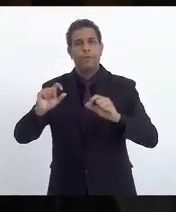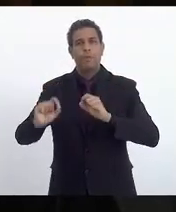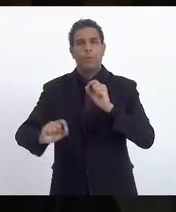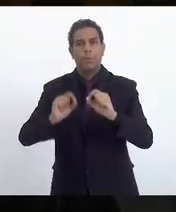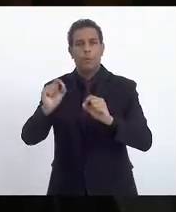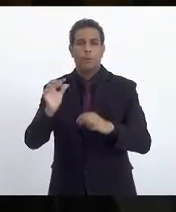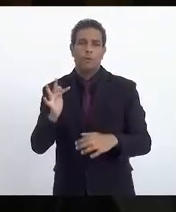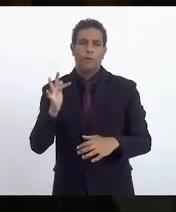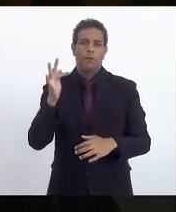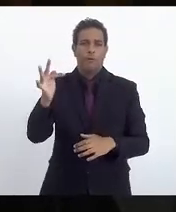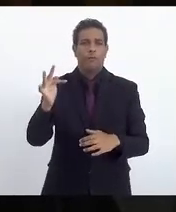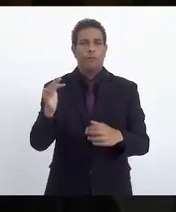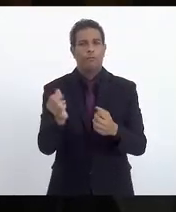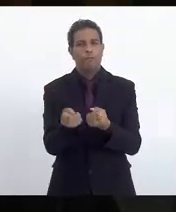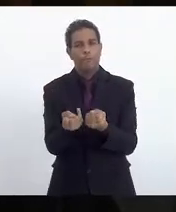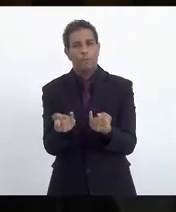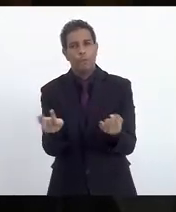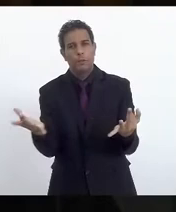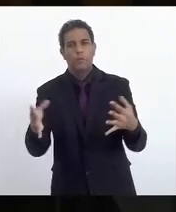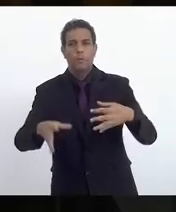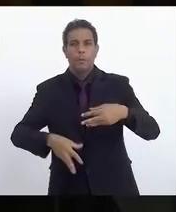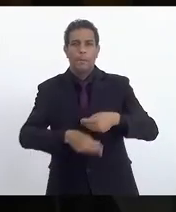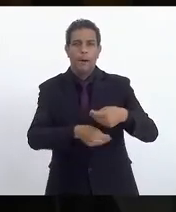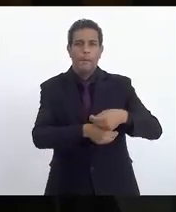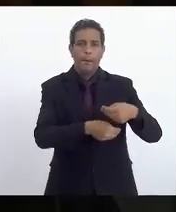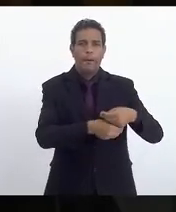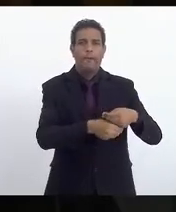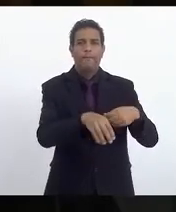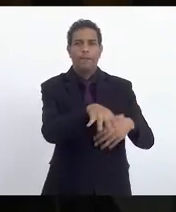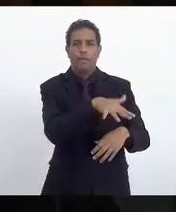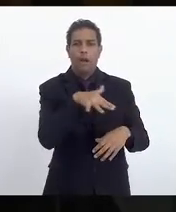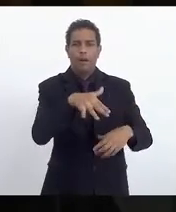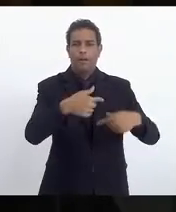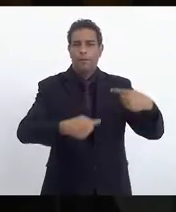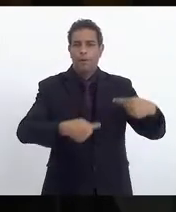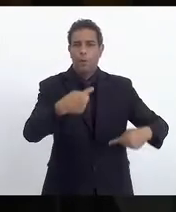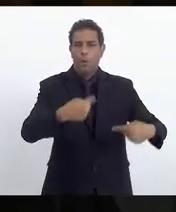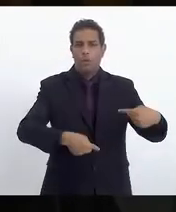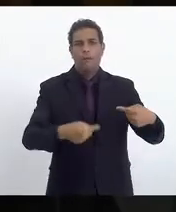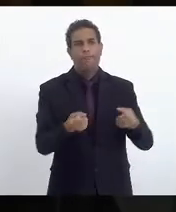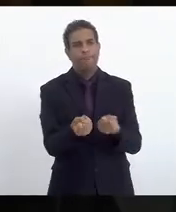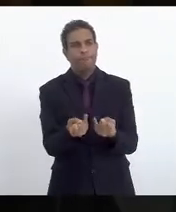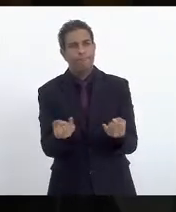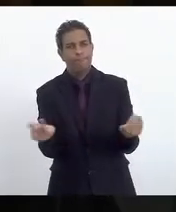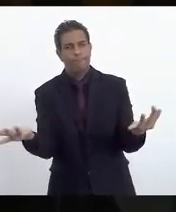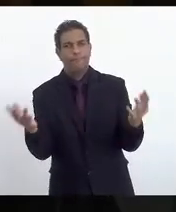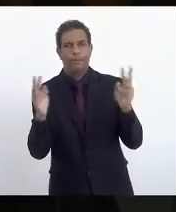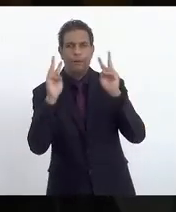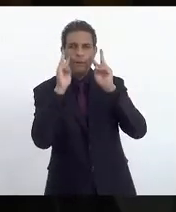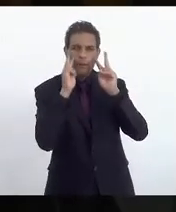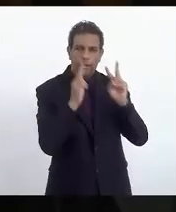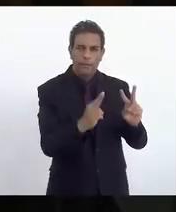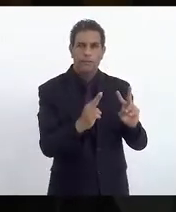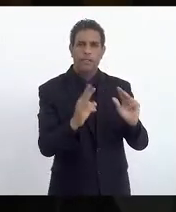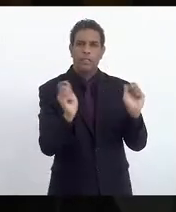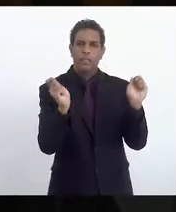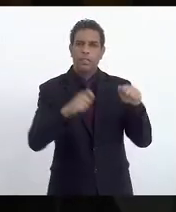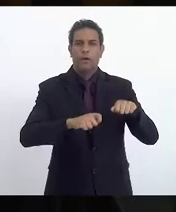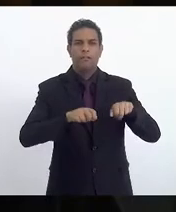e um monte de areia grupo político Há muitos no meu entendimento